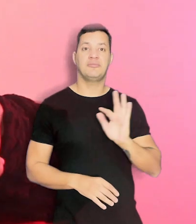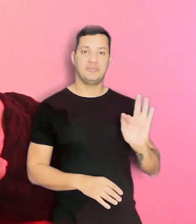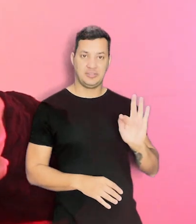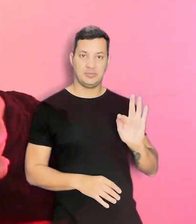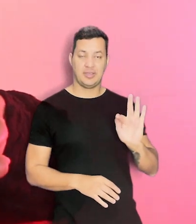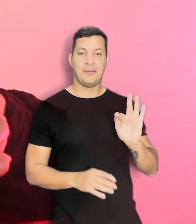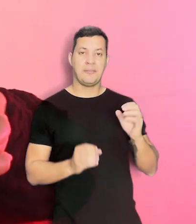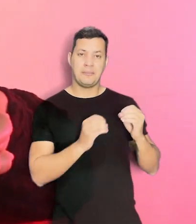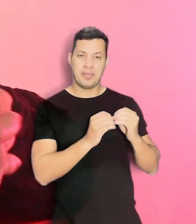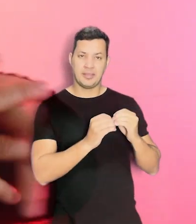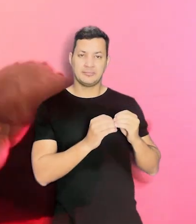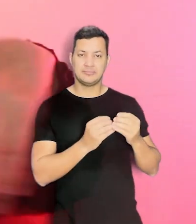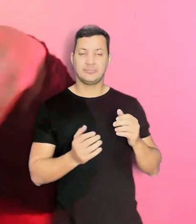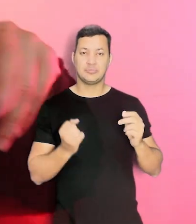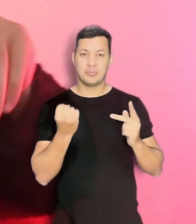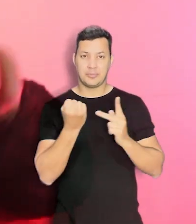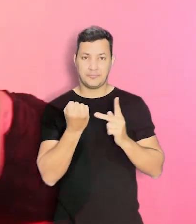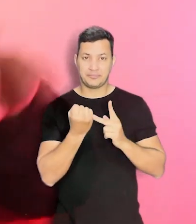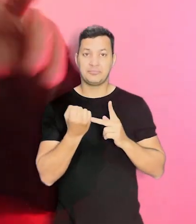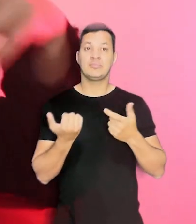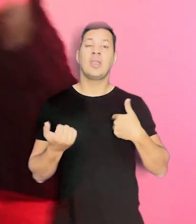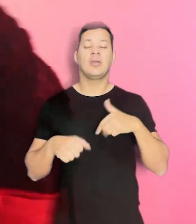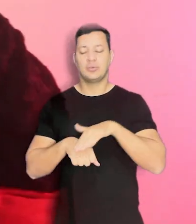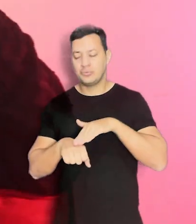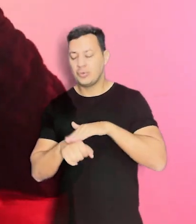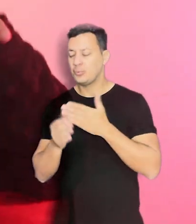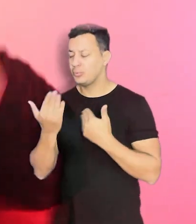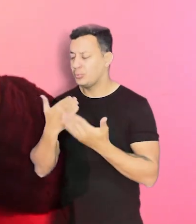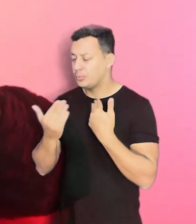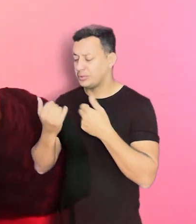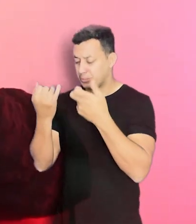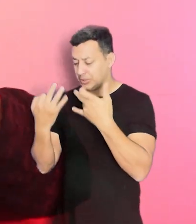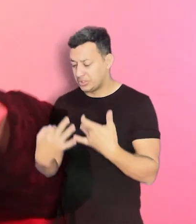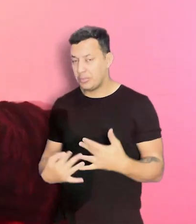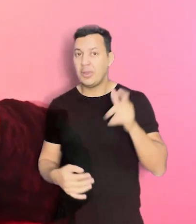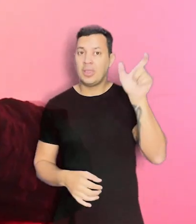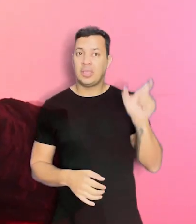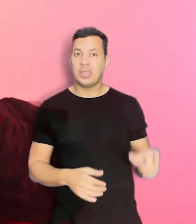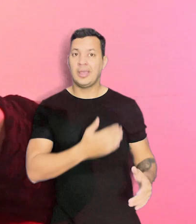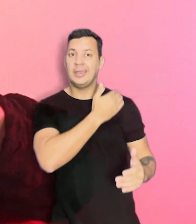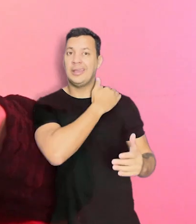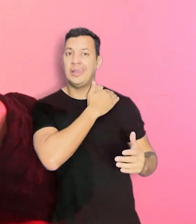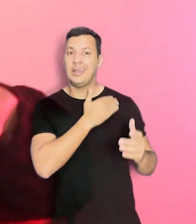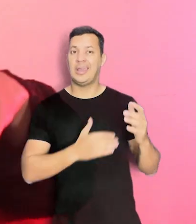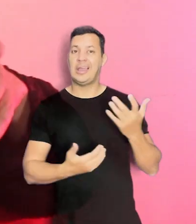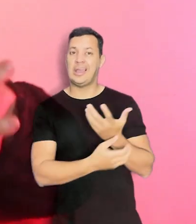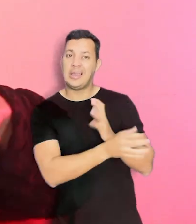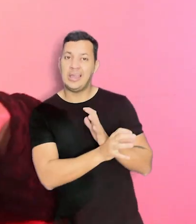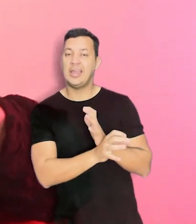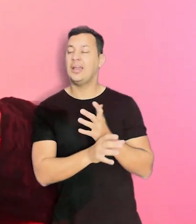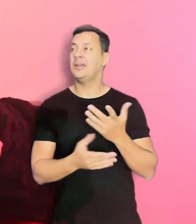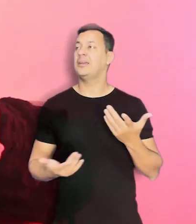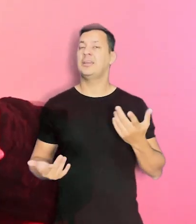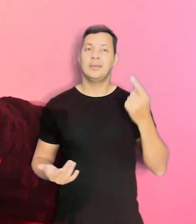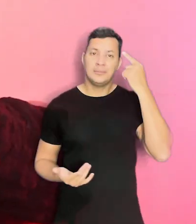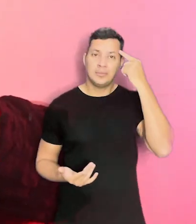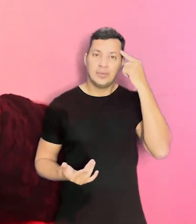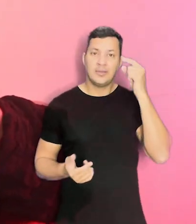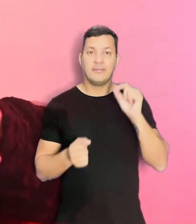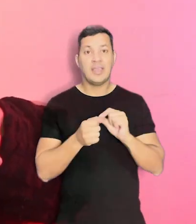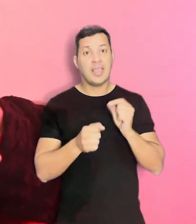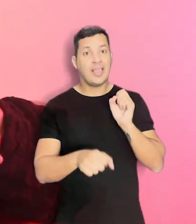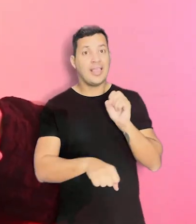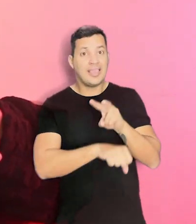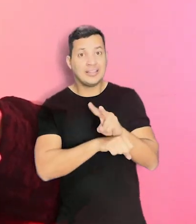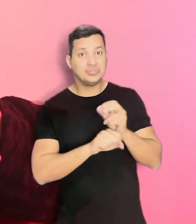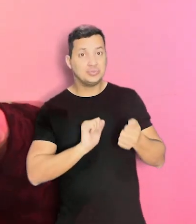próximo. E aí uma vez conversando com ele sobre a coluna e tal, ele falou para mim, olha, por que você não faz então, entra no balé